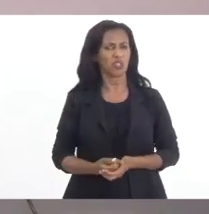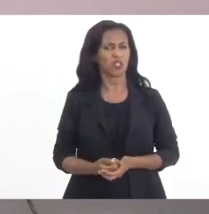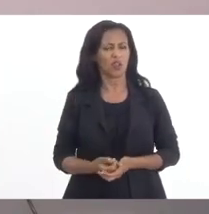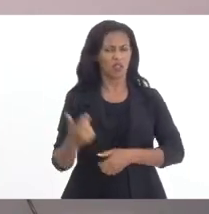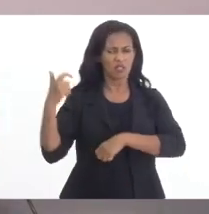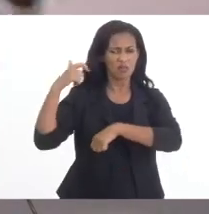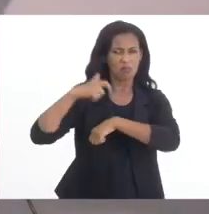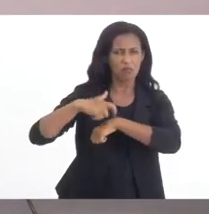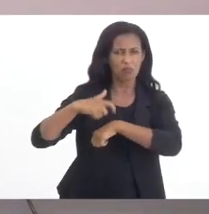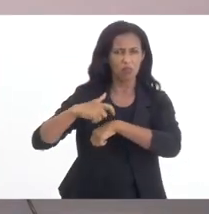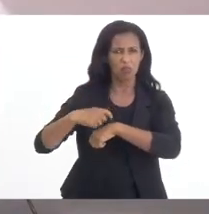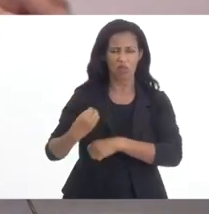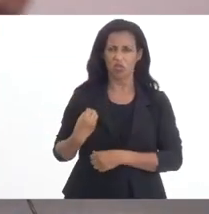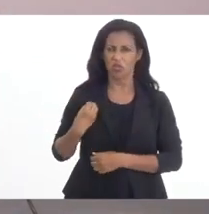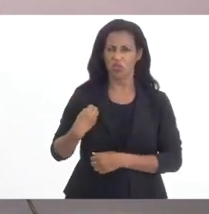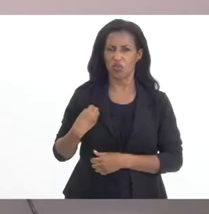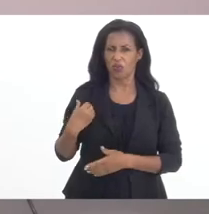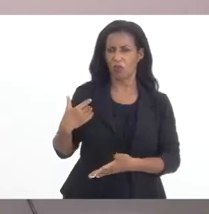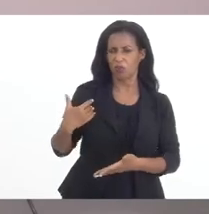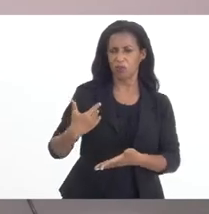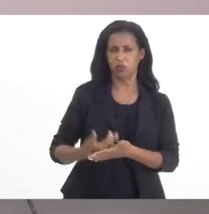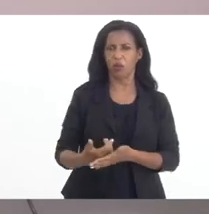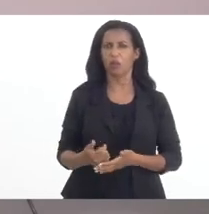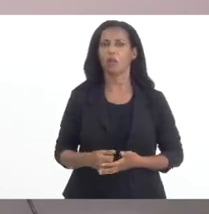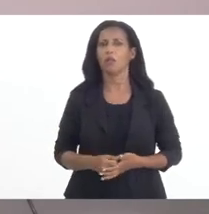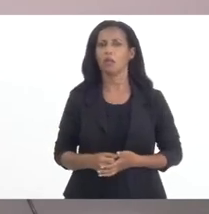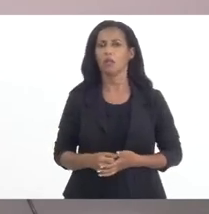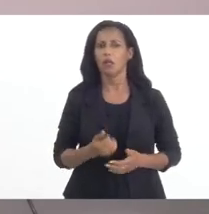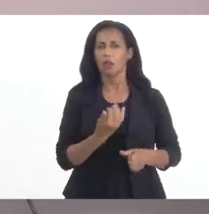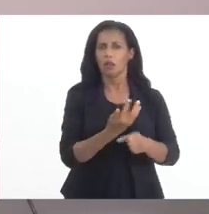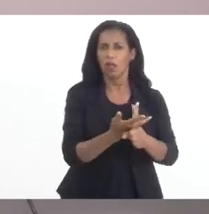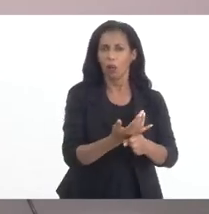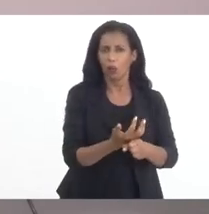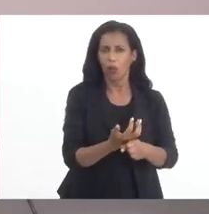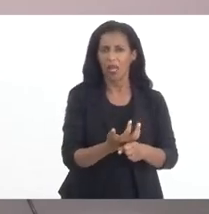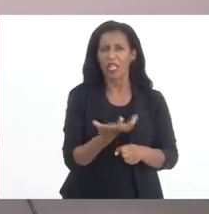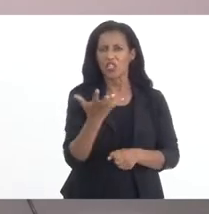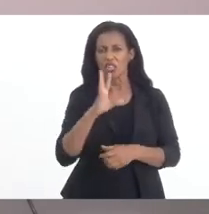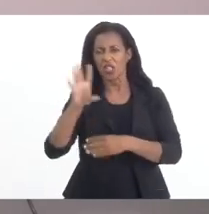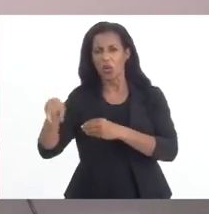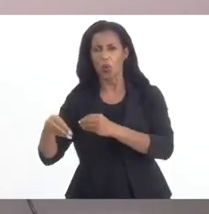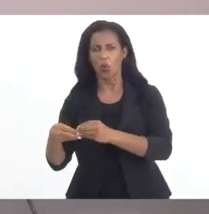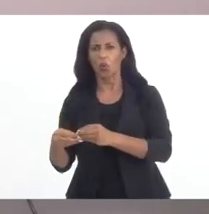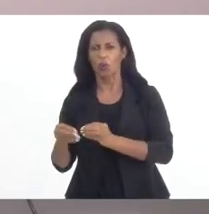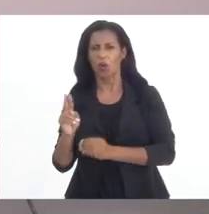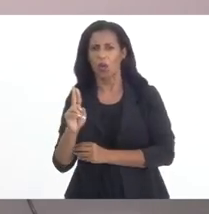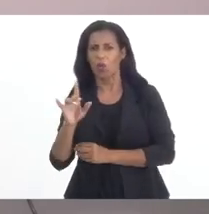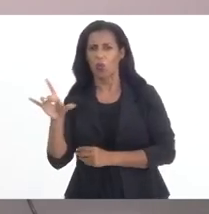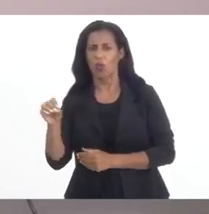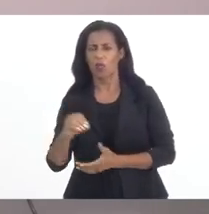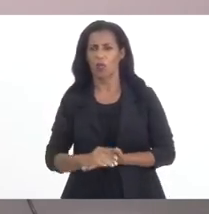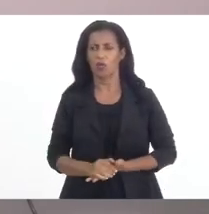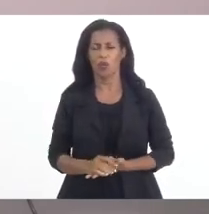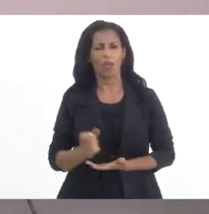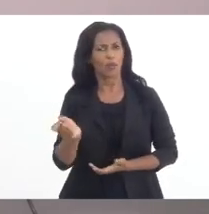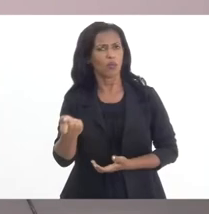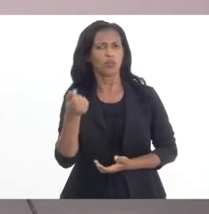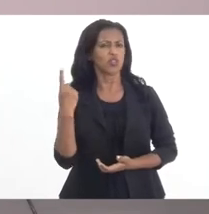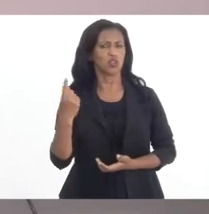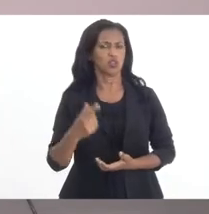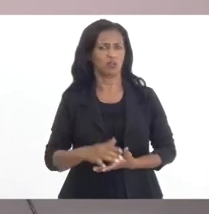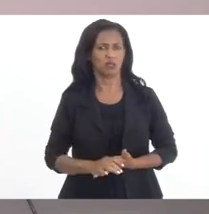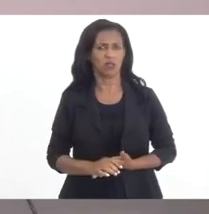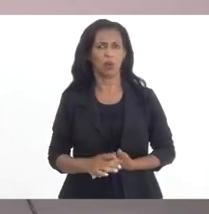do campeonato, estamos vivenciando essa questão da UERJ querer incorporar o ESO. Muito estranha essa